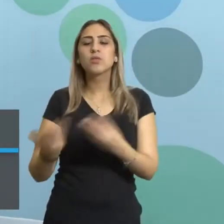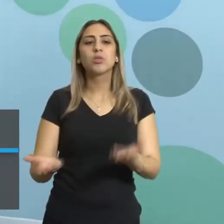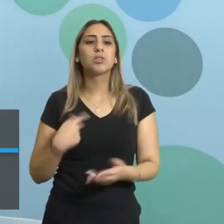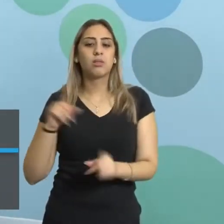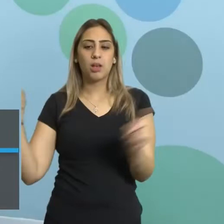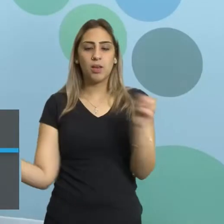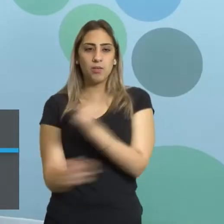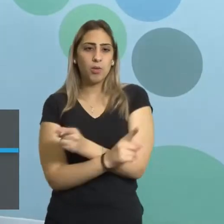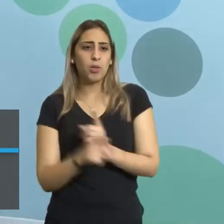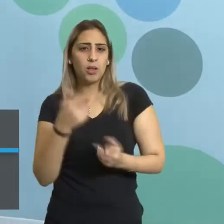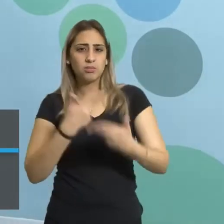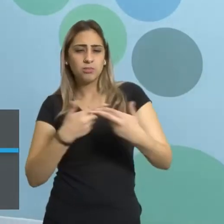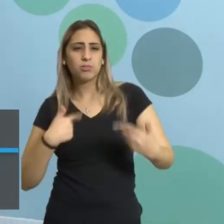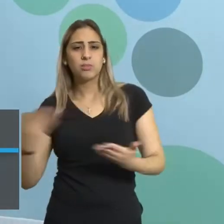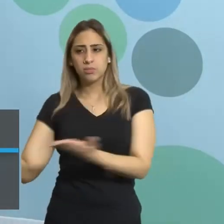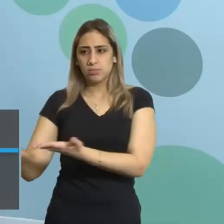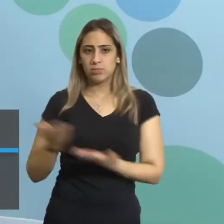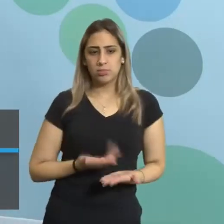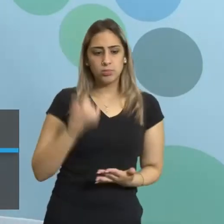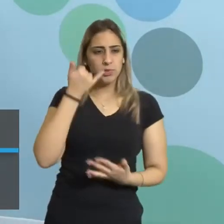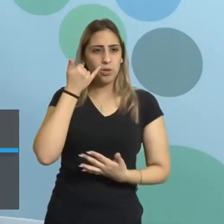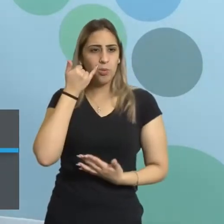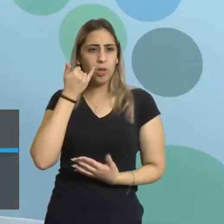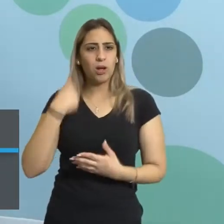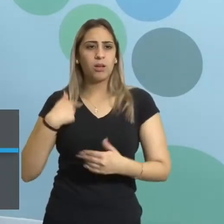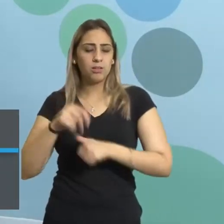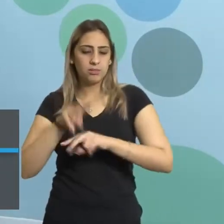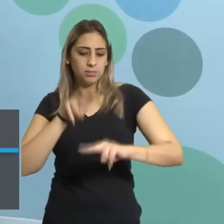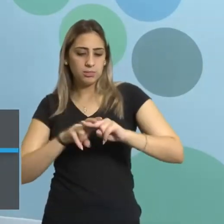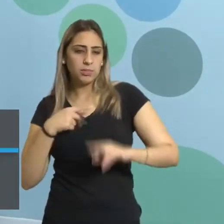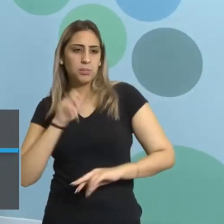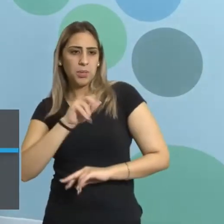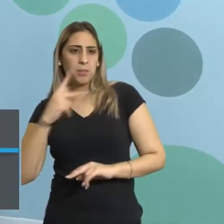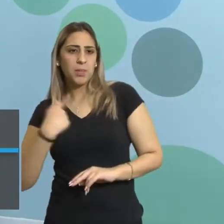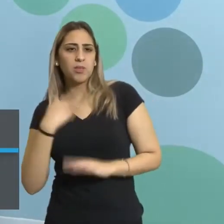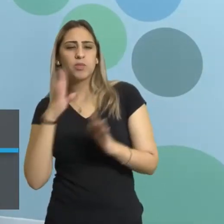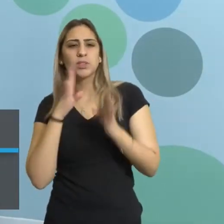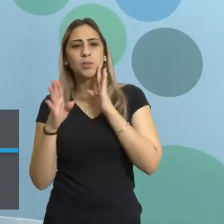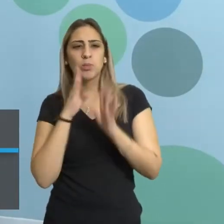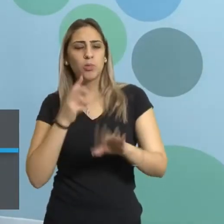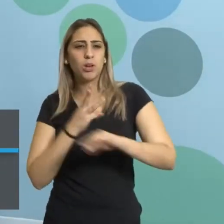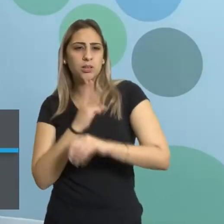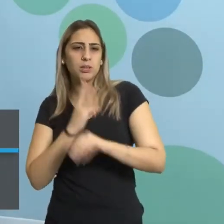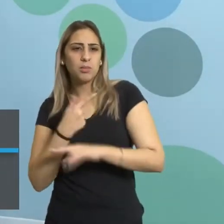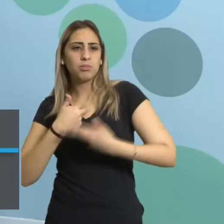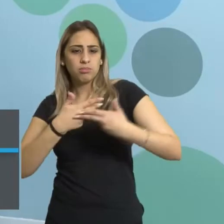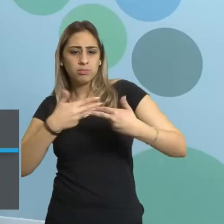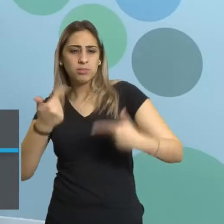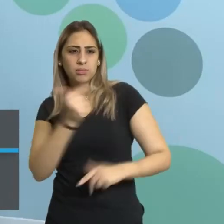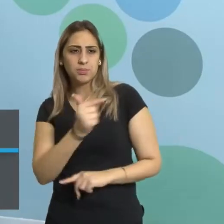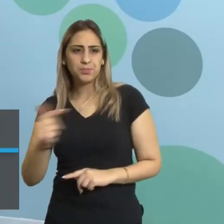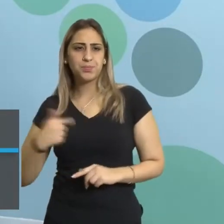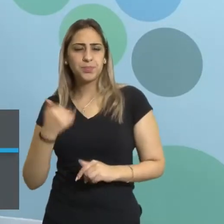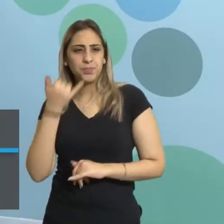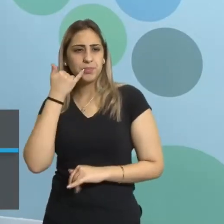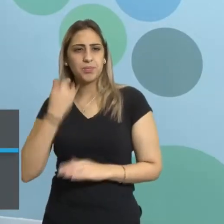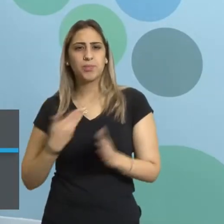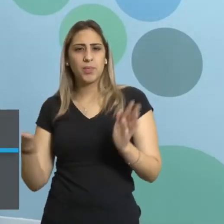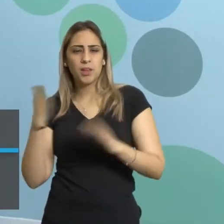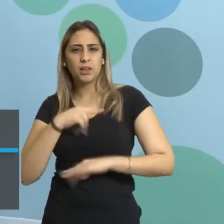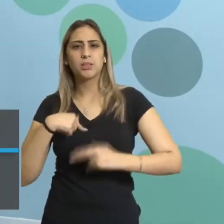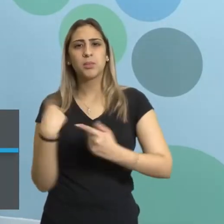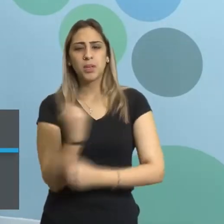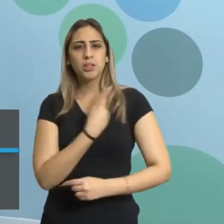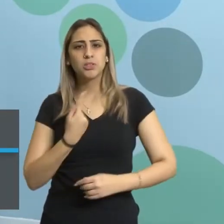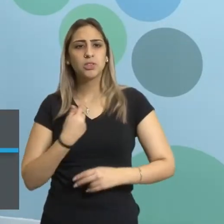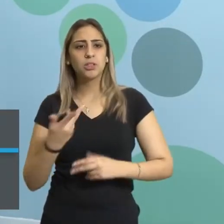não é reverter esse quadro trazer aquele aluno que ficar lá no aplicativo dele ou no Facebook ou no WhatsApp eu enfim fazendo outras coisas do celular se às